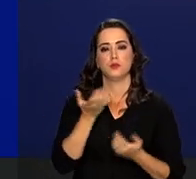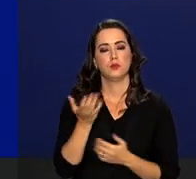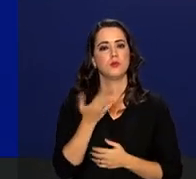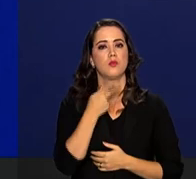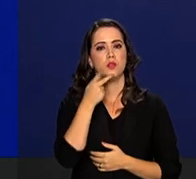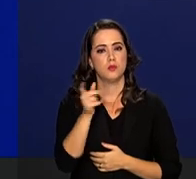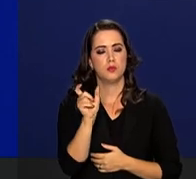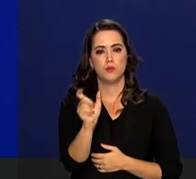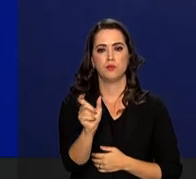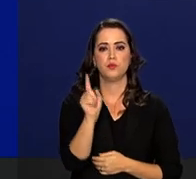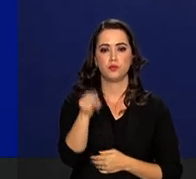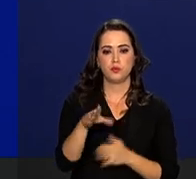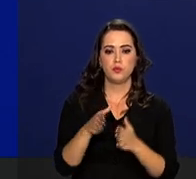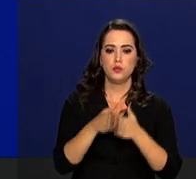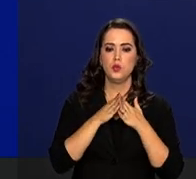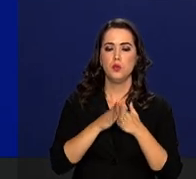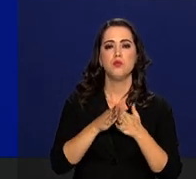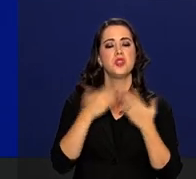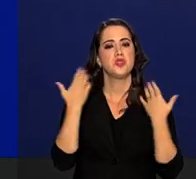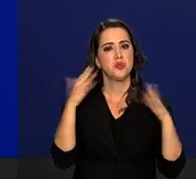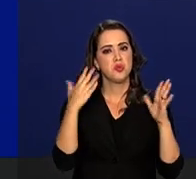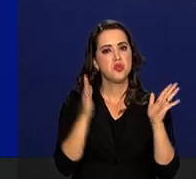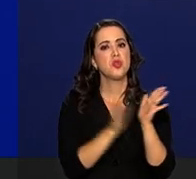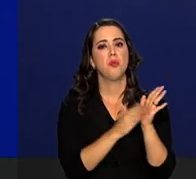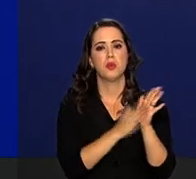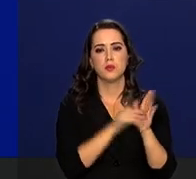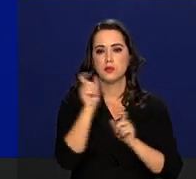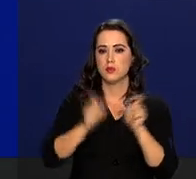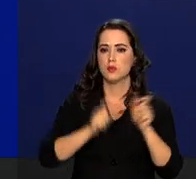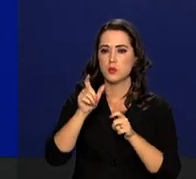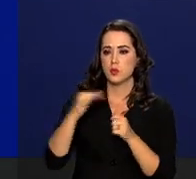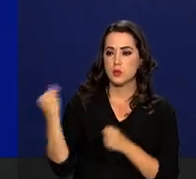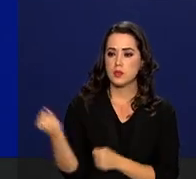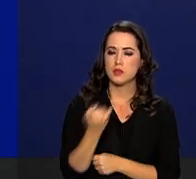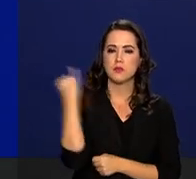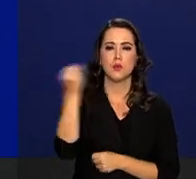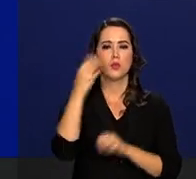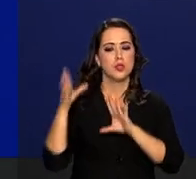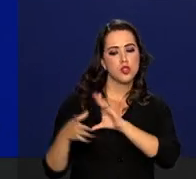palavra seja um pedido de aplauso àqueles que são os pilares da